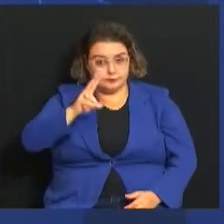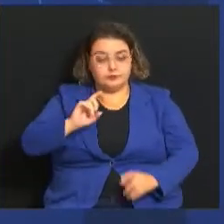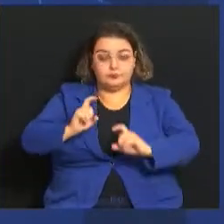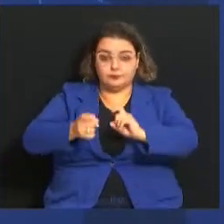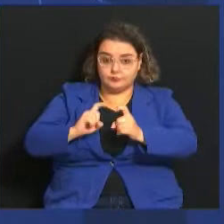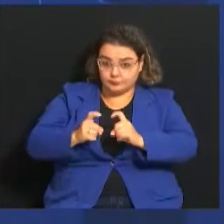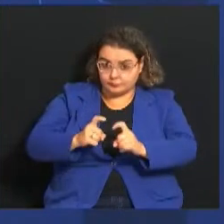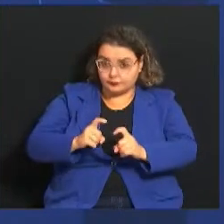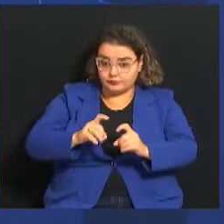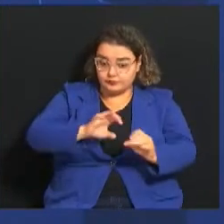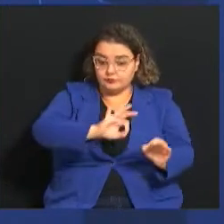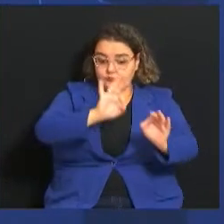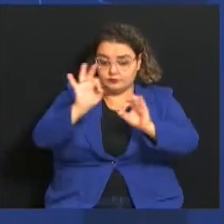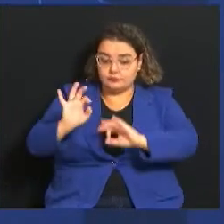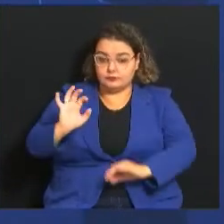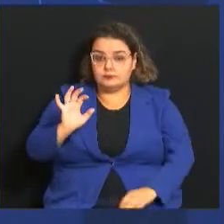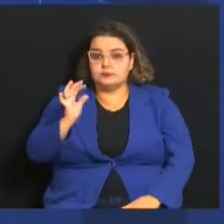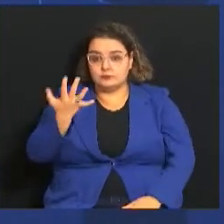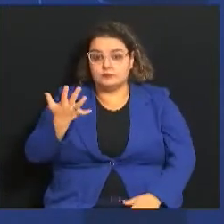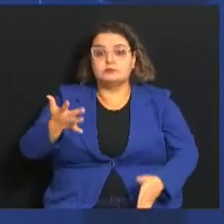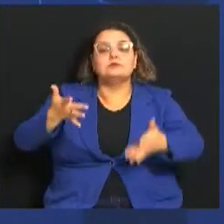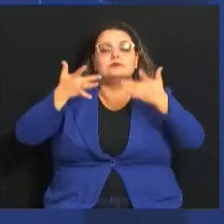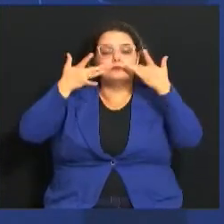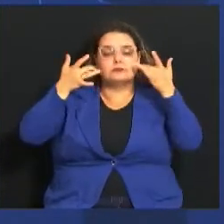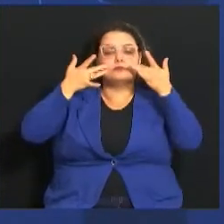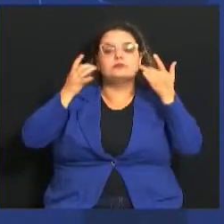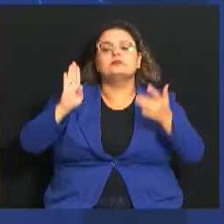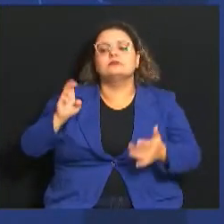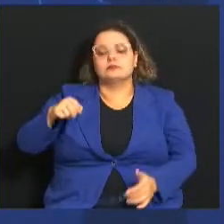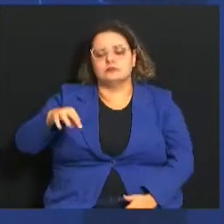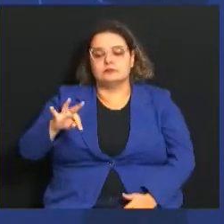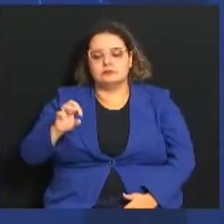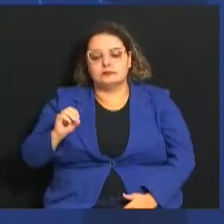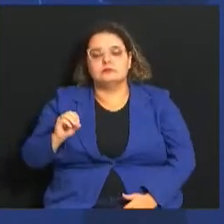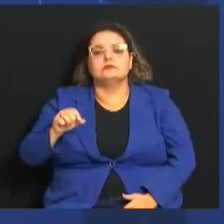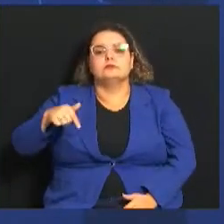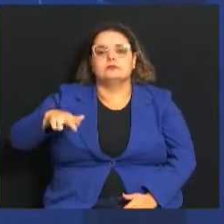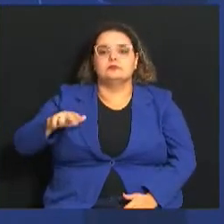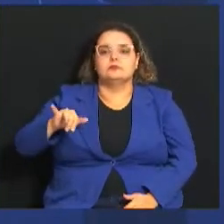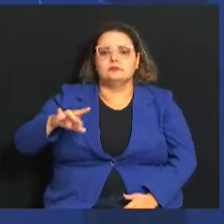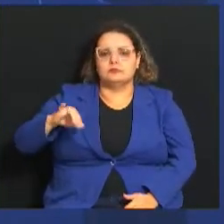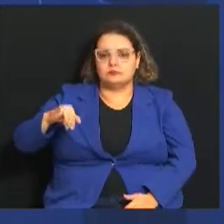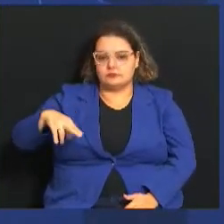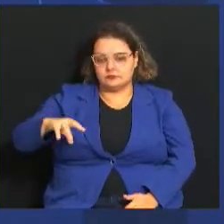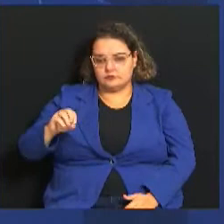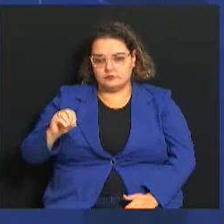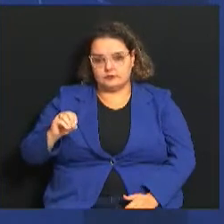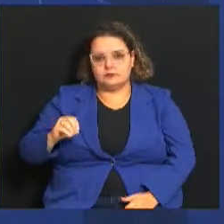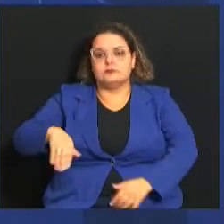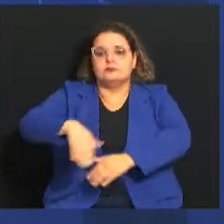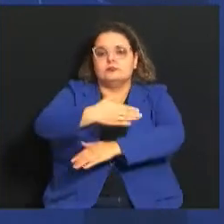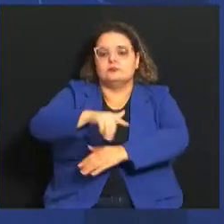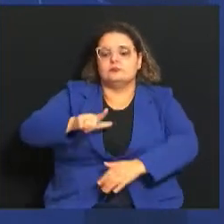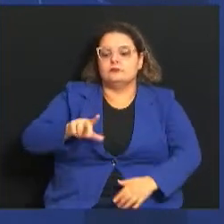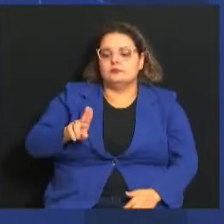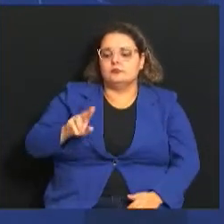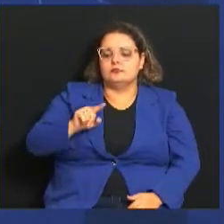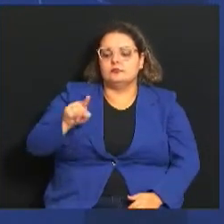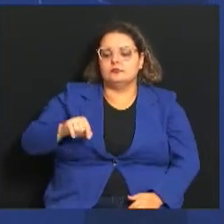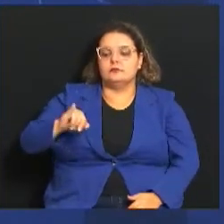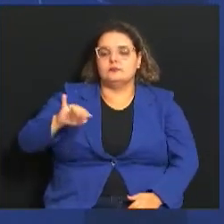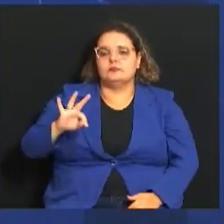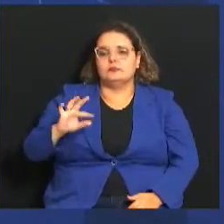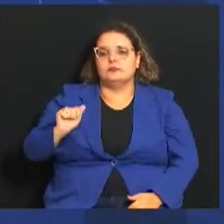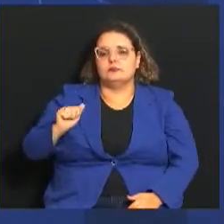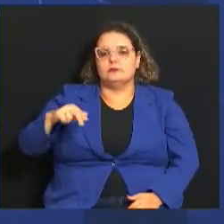estão acontecendo no Teatro Bento Querino, Rua Lusitana, número 1555, no centro da